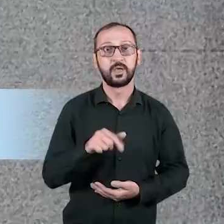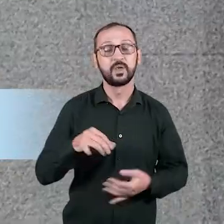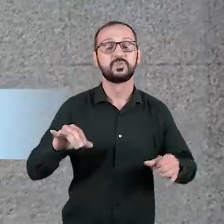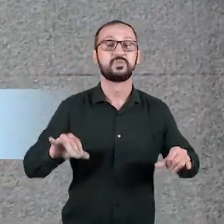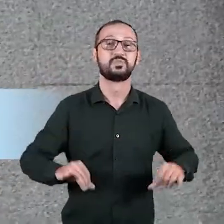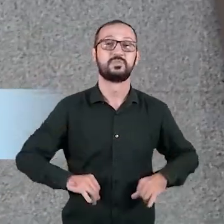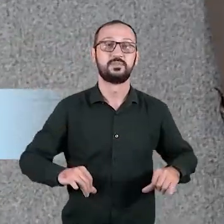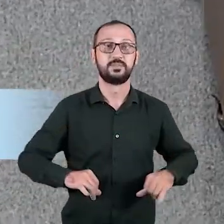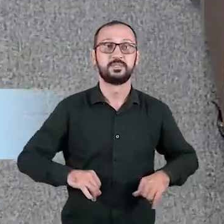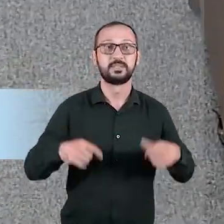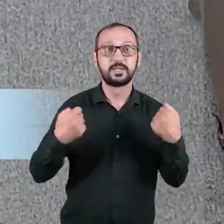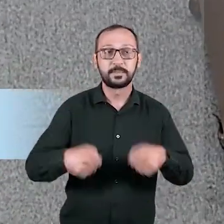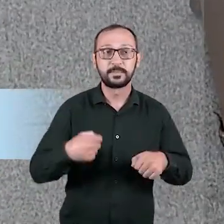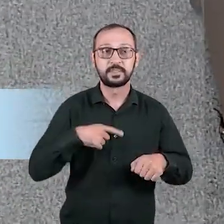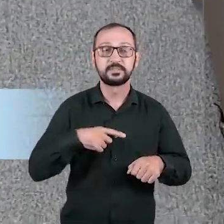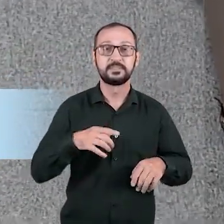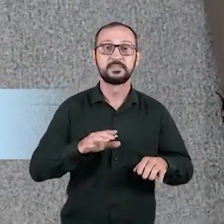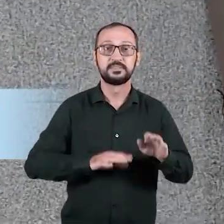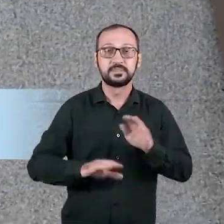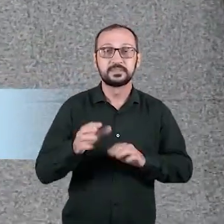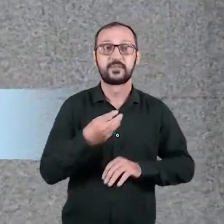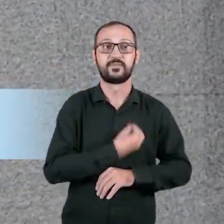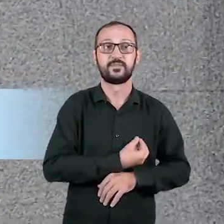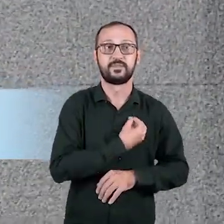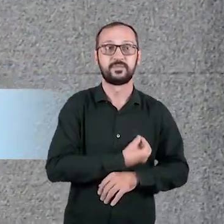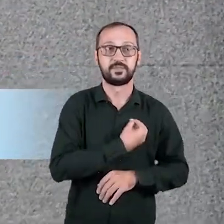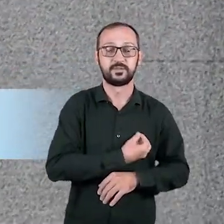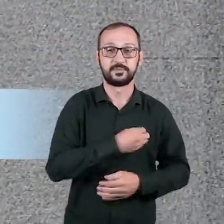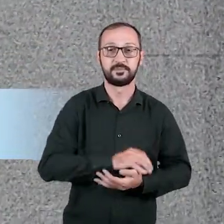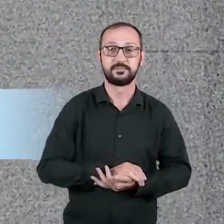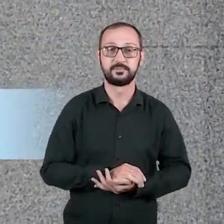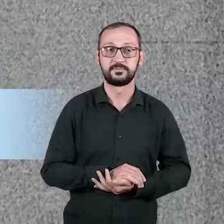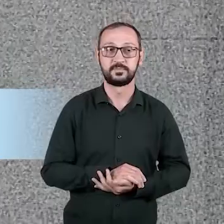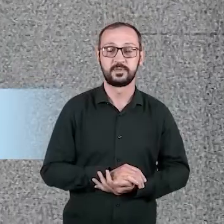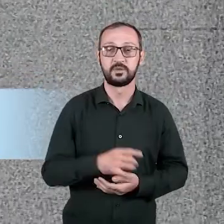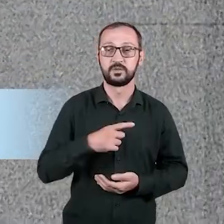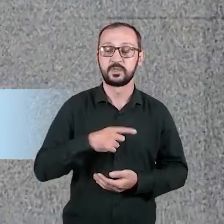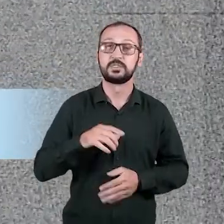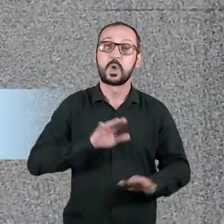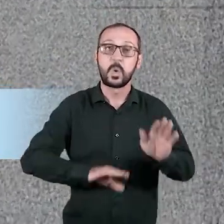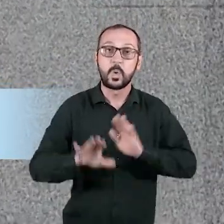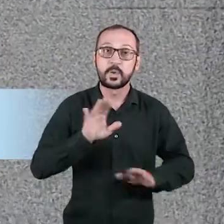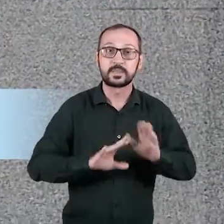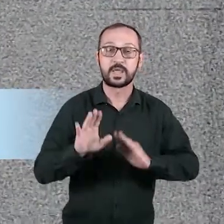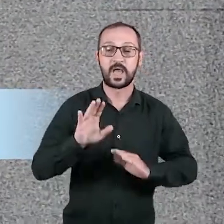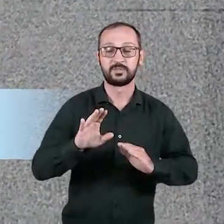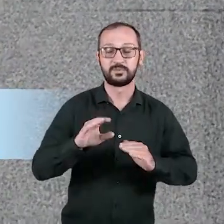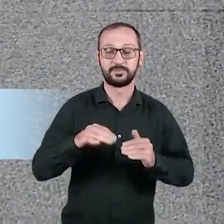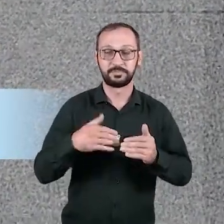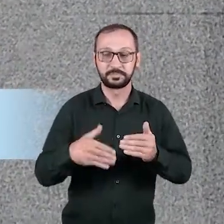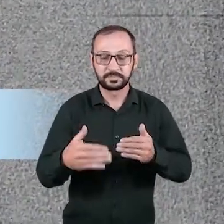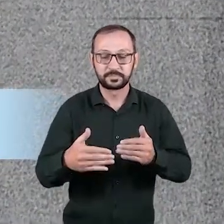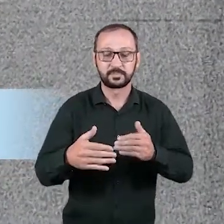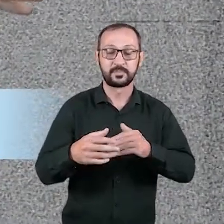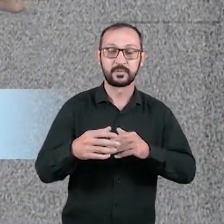Então, é um sofrimento que ele precisa ser vivido. E aí, quando tem os cuidados paliativos, quando a gente faz esse